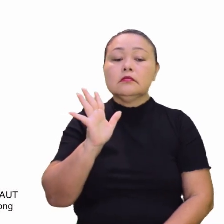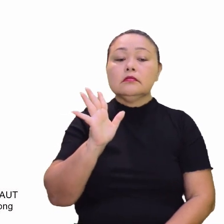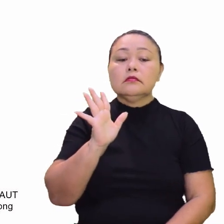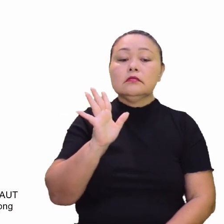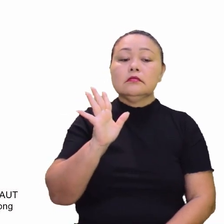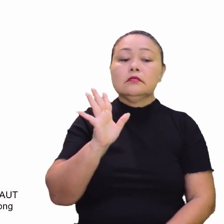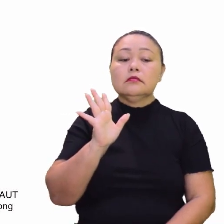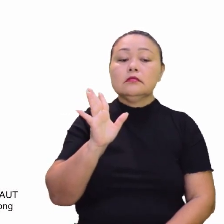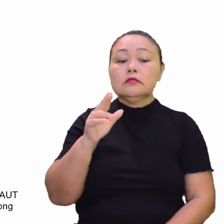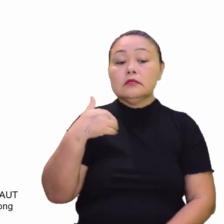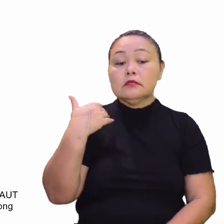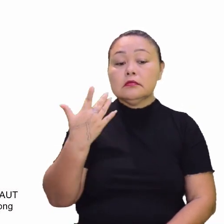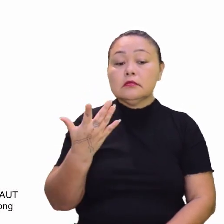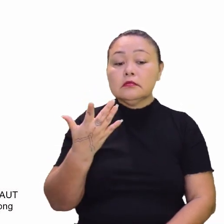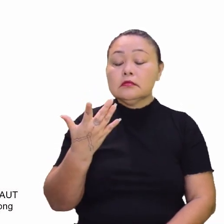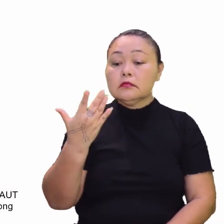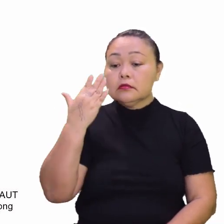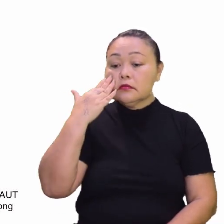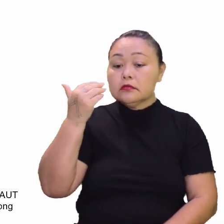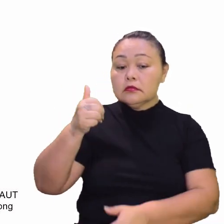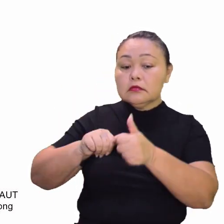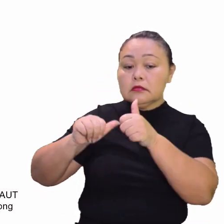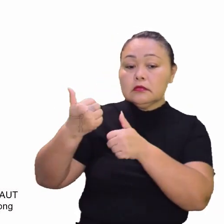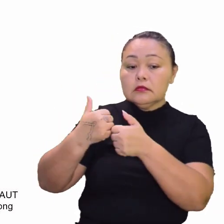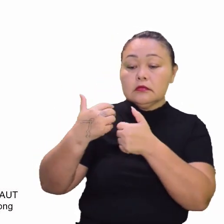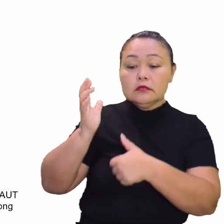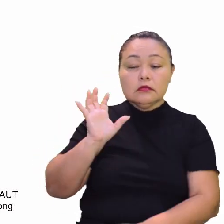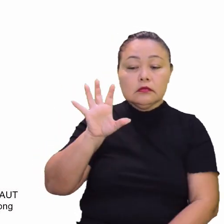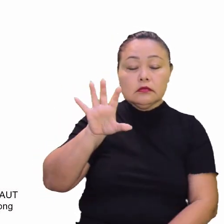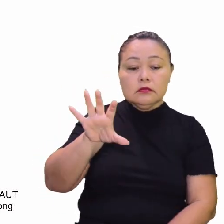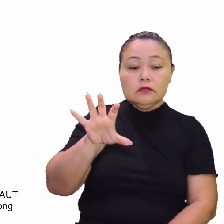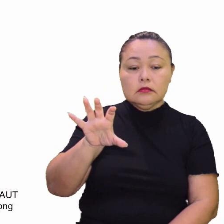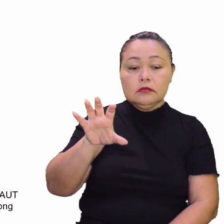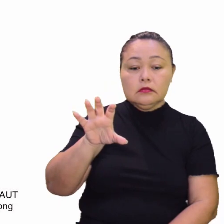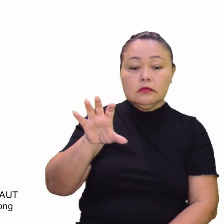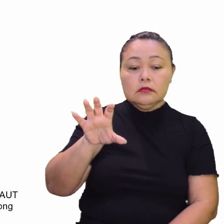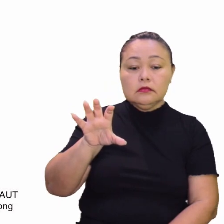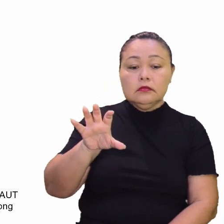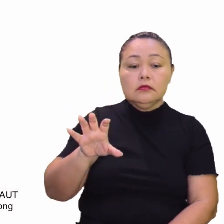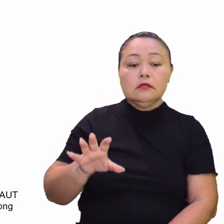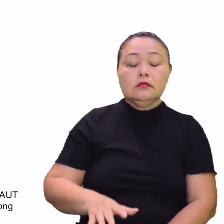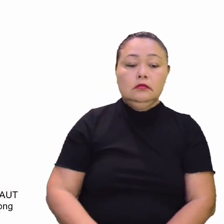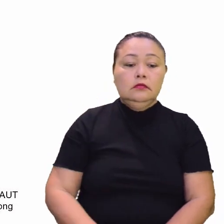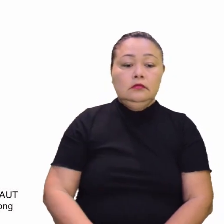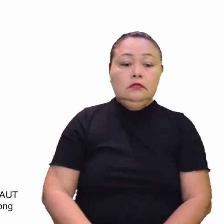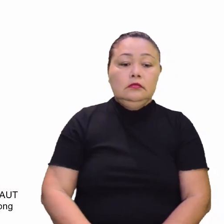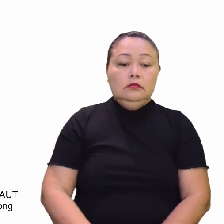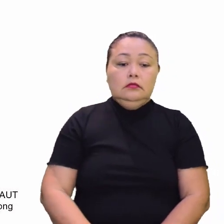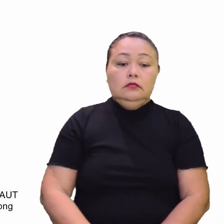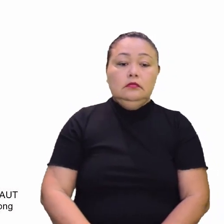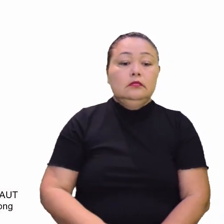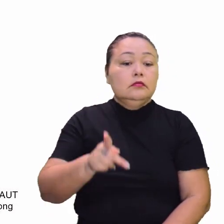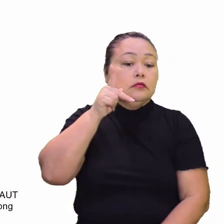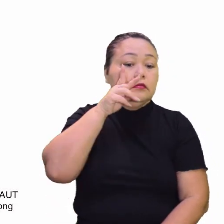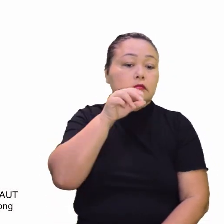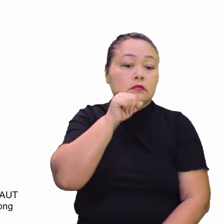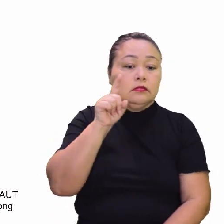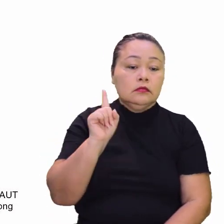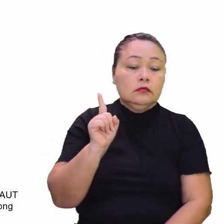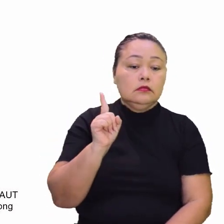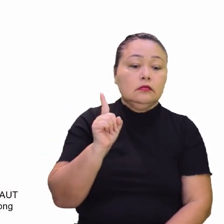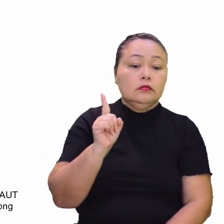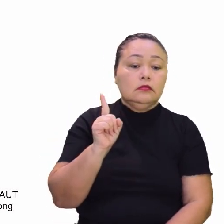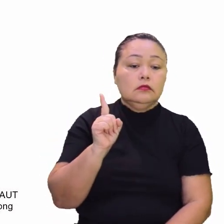Agora, se vocês analisarem a região central Ó, Rogério, vou apagar aqui que essa palavra Porto Velho não é para estar aqui não,